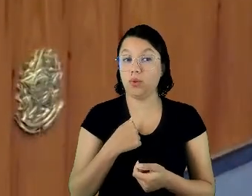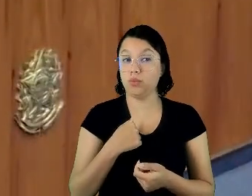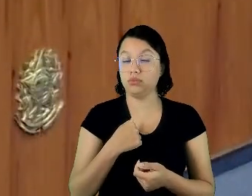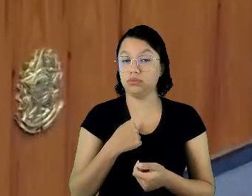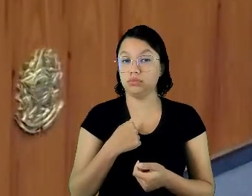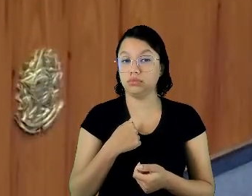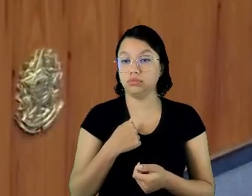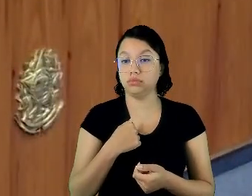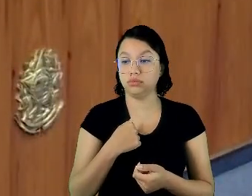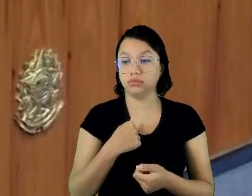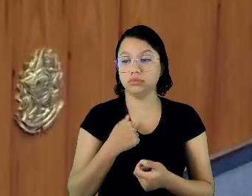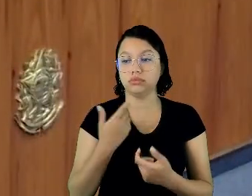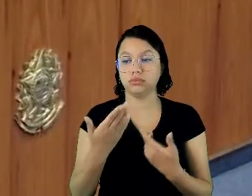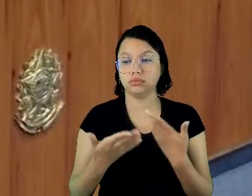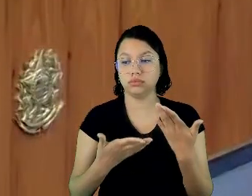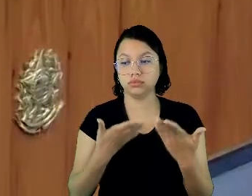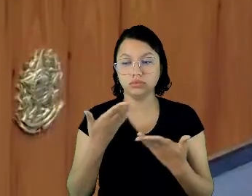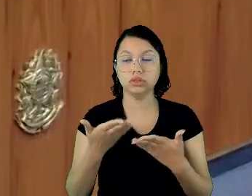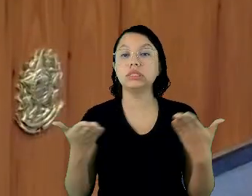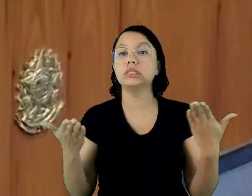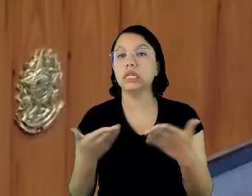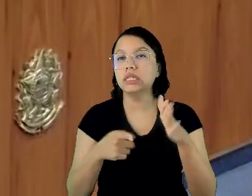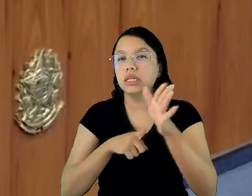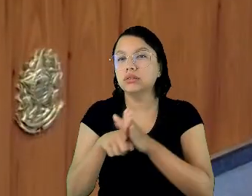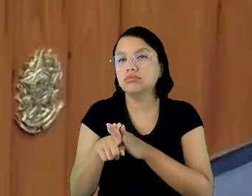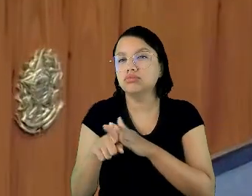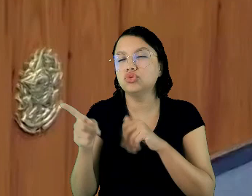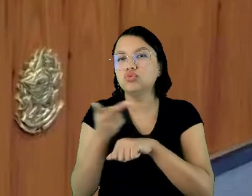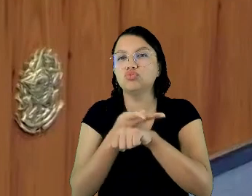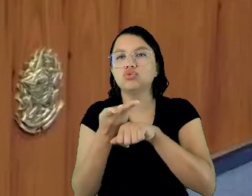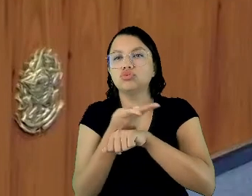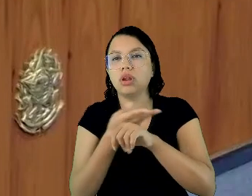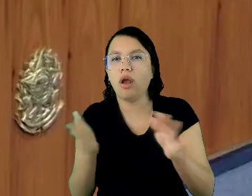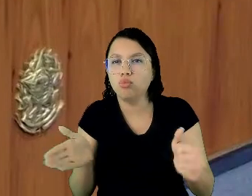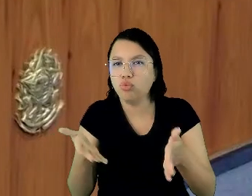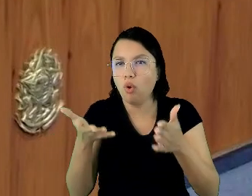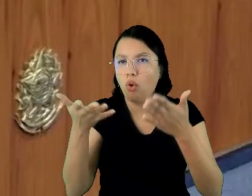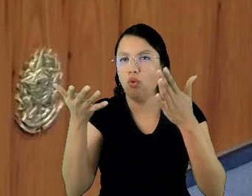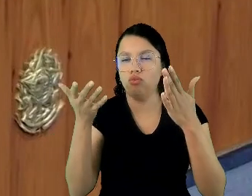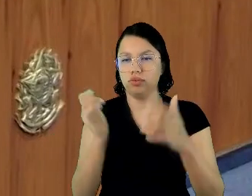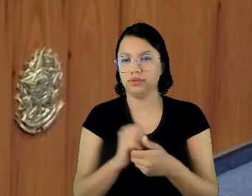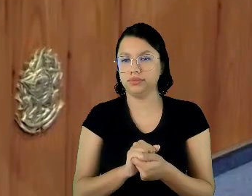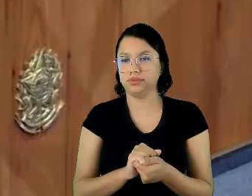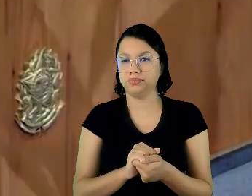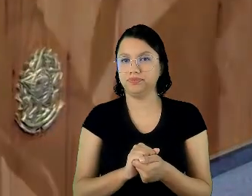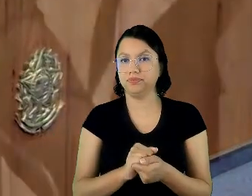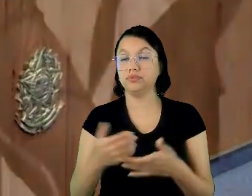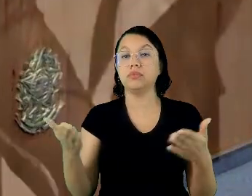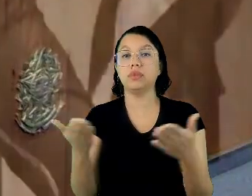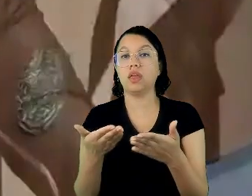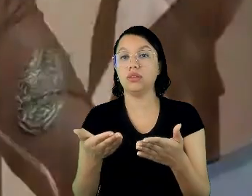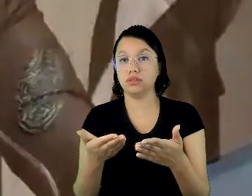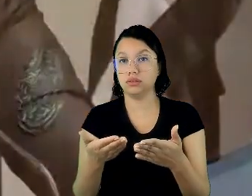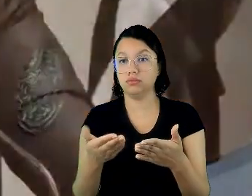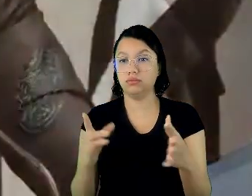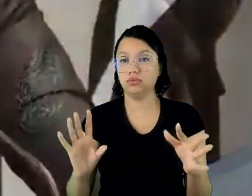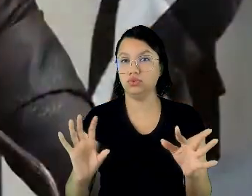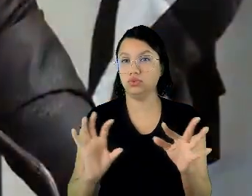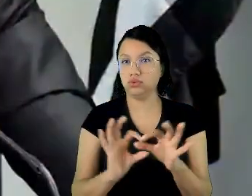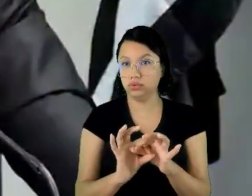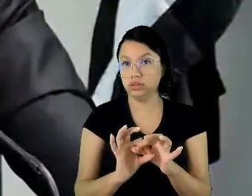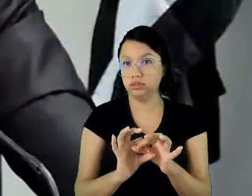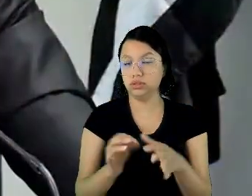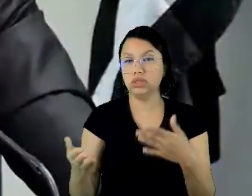questão de procurar promover esse intercâmbio entre os poderes judiciários,